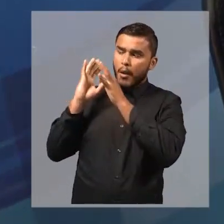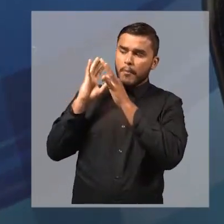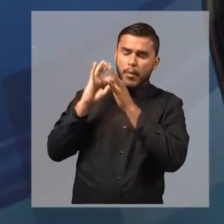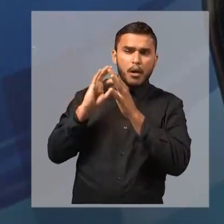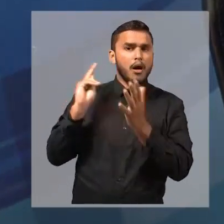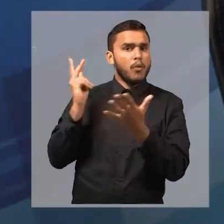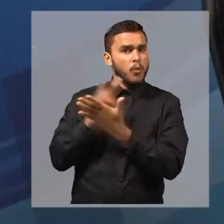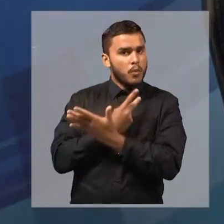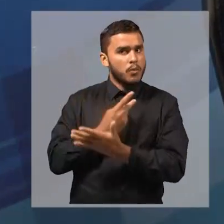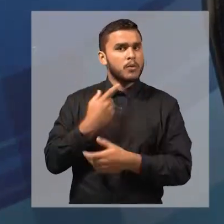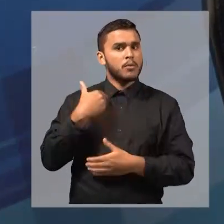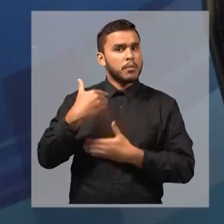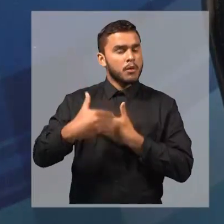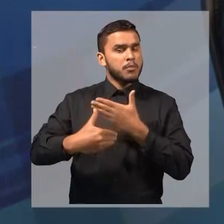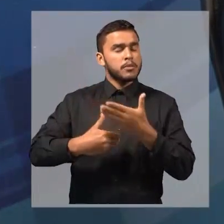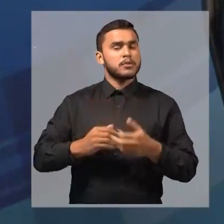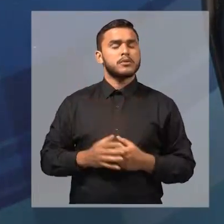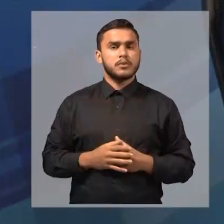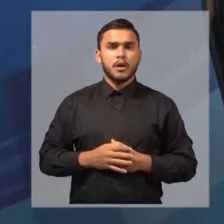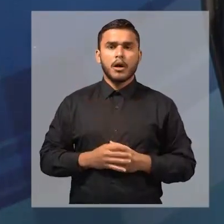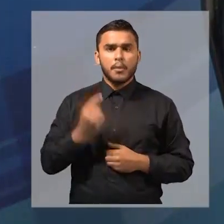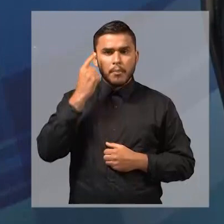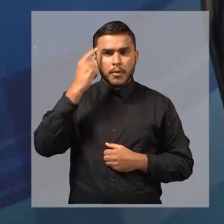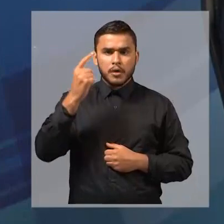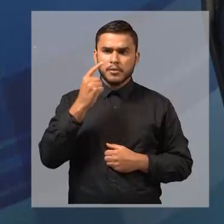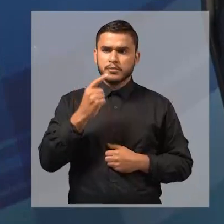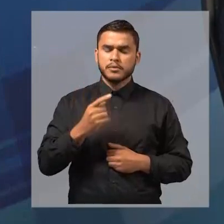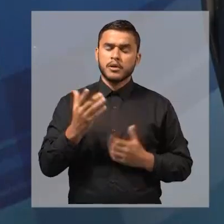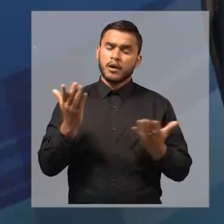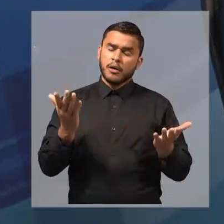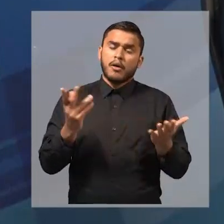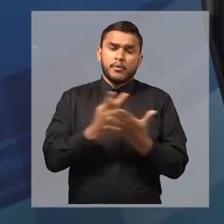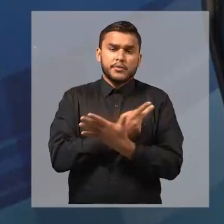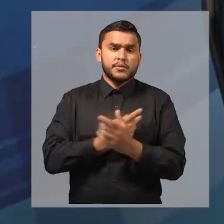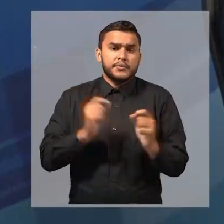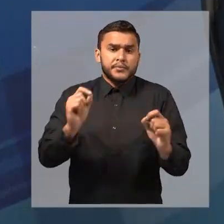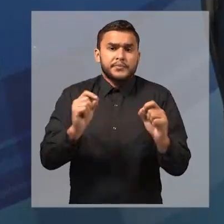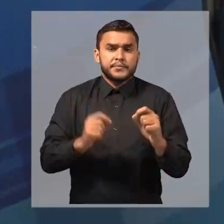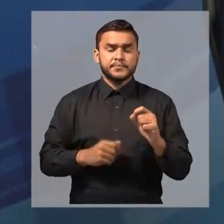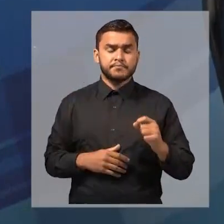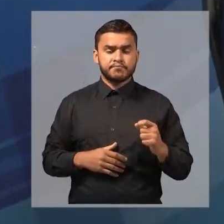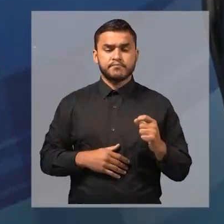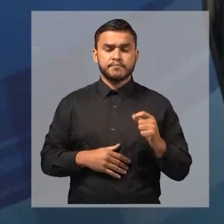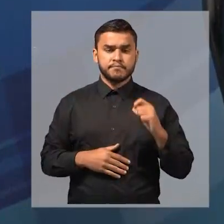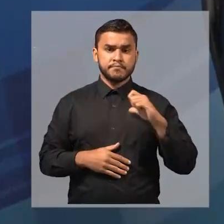que não há, de certa forma, aceitação por certos,